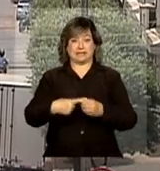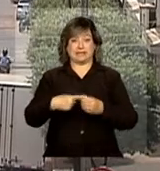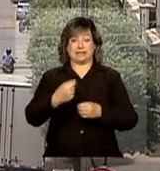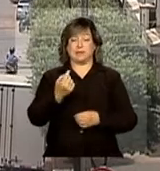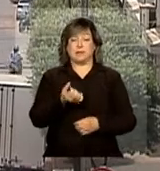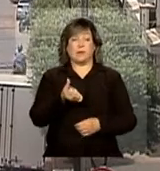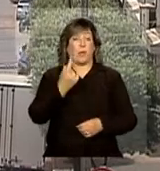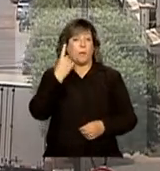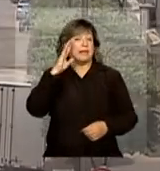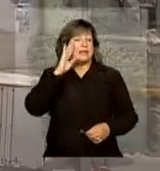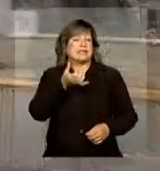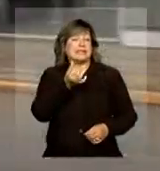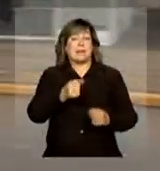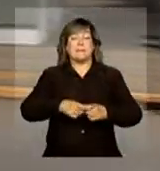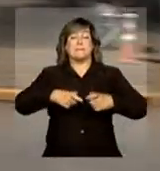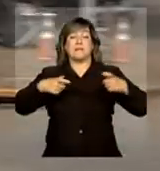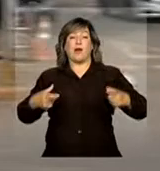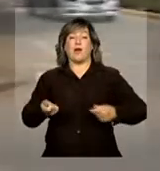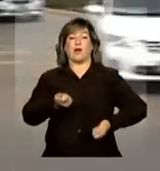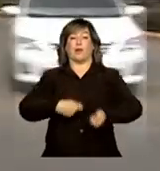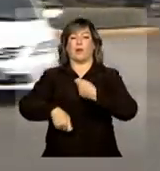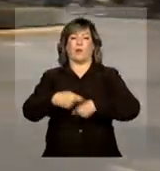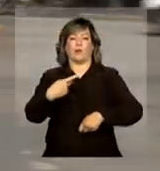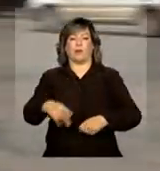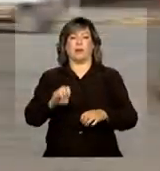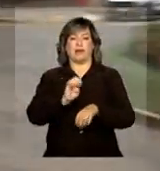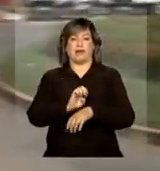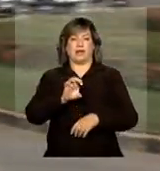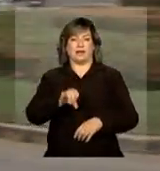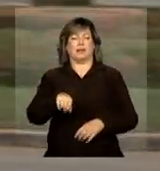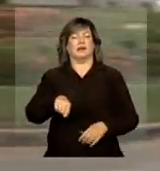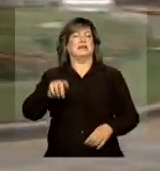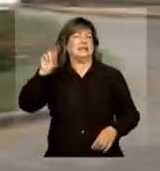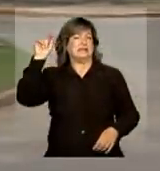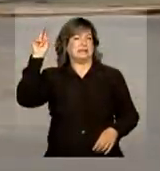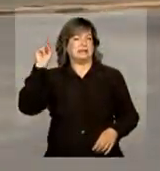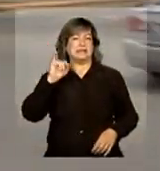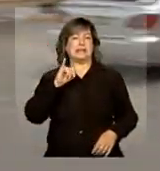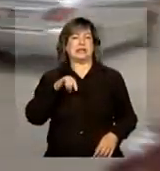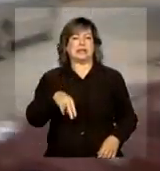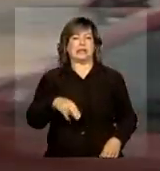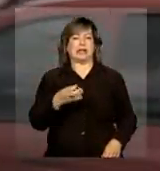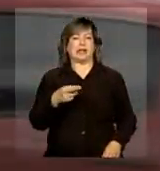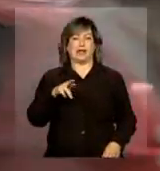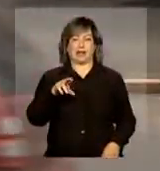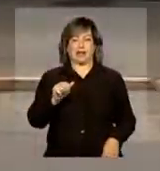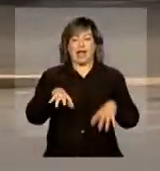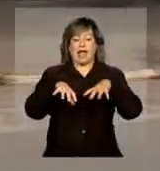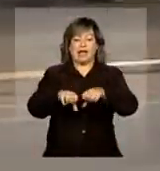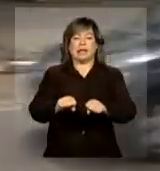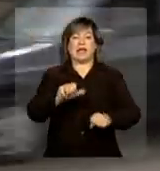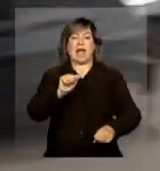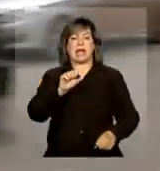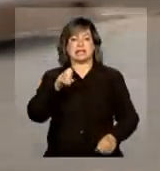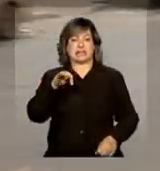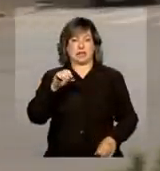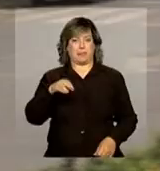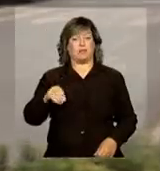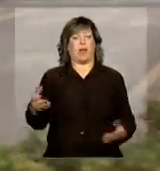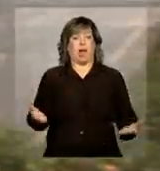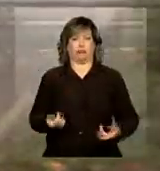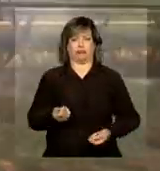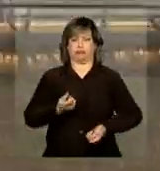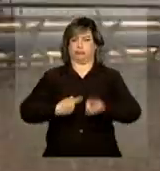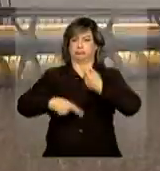maiores economias do estado. O que um dia foi assentamento rural do INCRA, hoje é uma das localidades mais prósperas